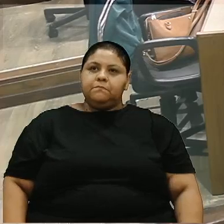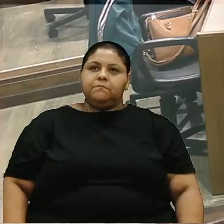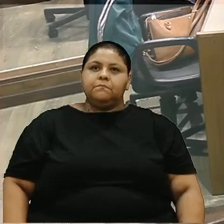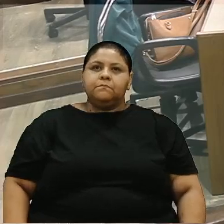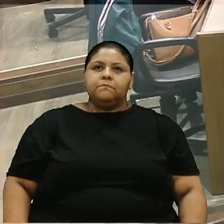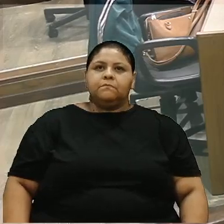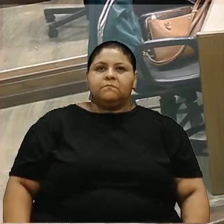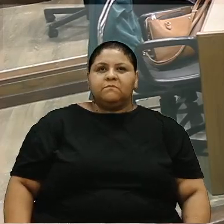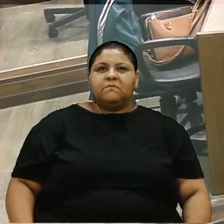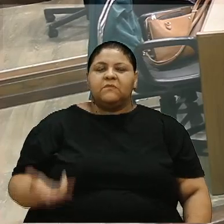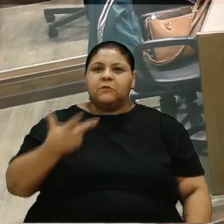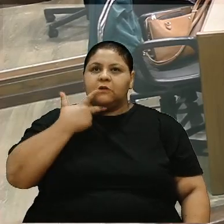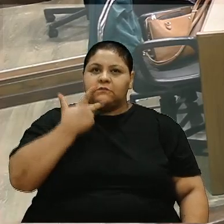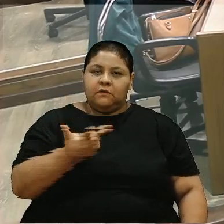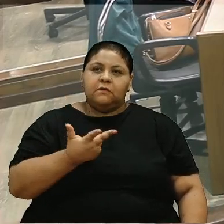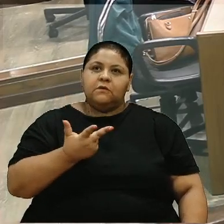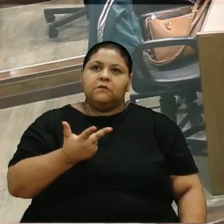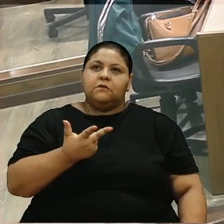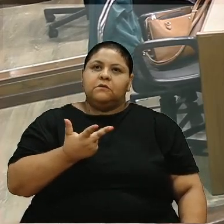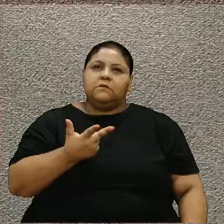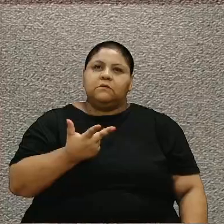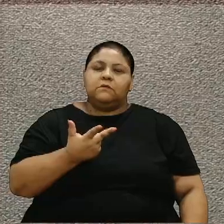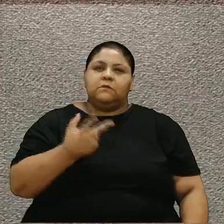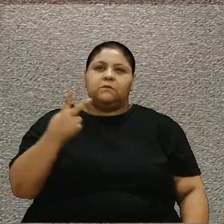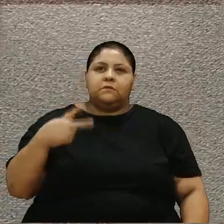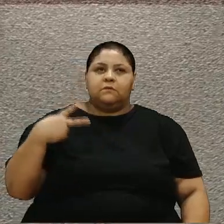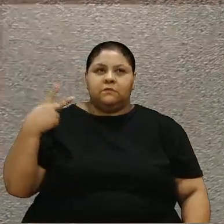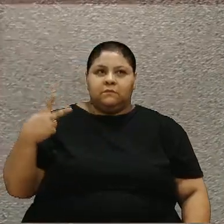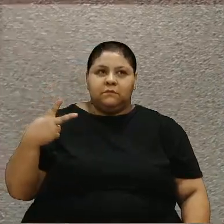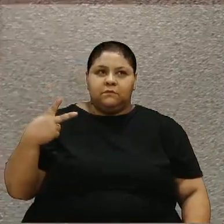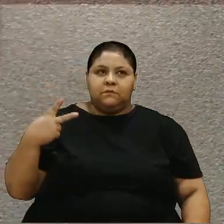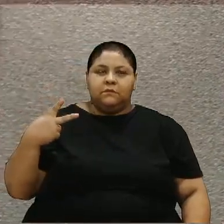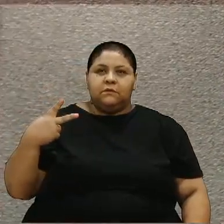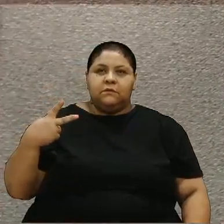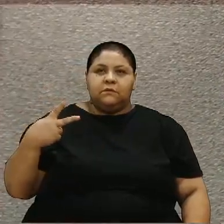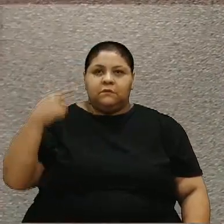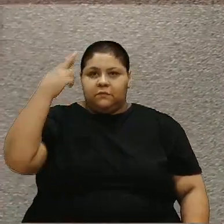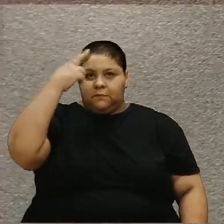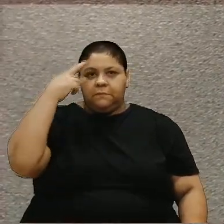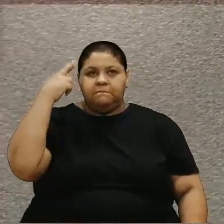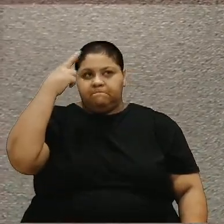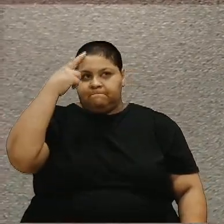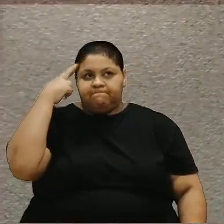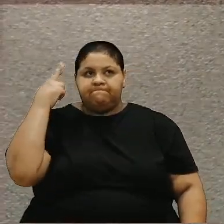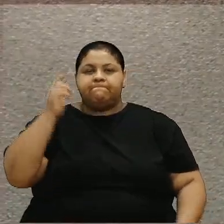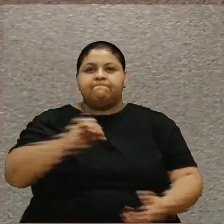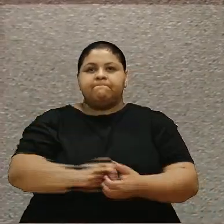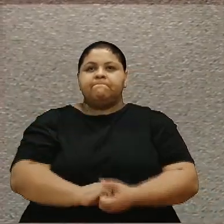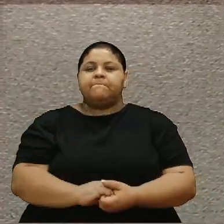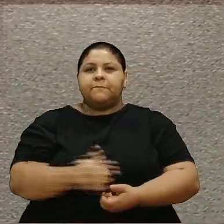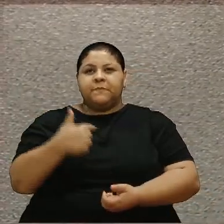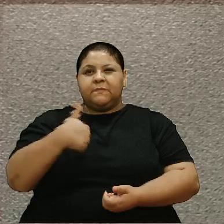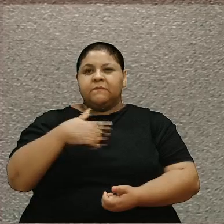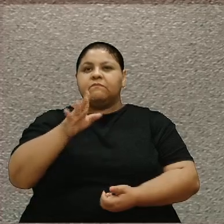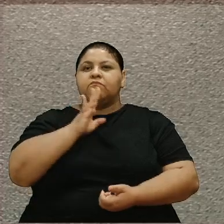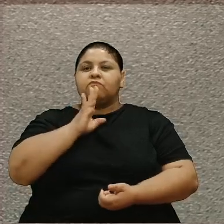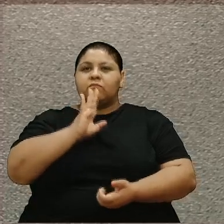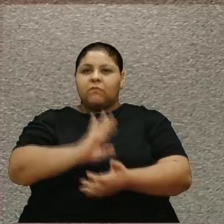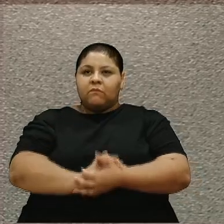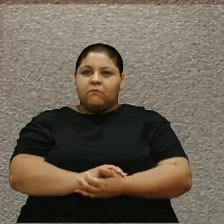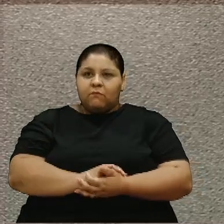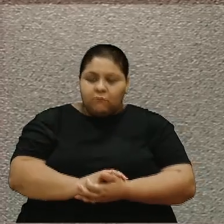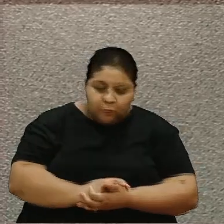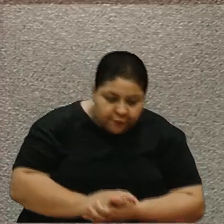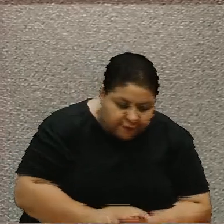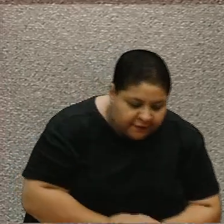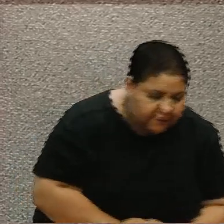Com a vossa fala e a do vereador Rafael Bueno, quem os conhece, para mim, já, como disse o